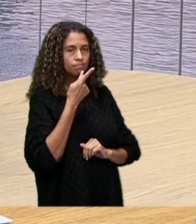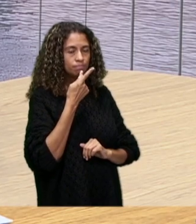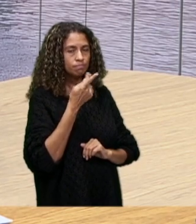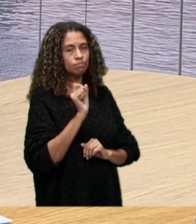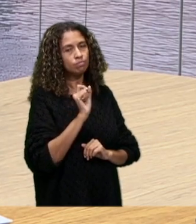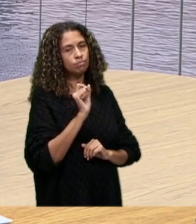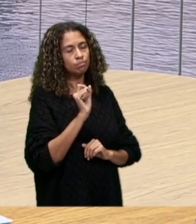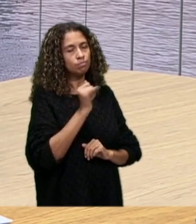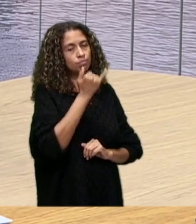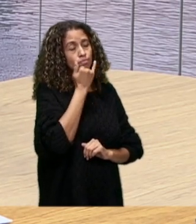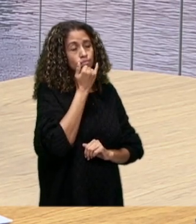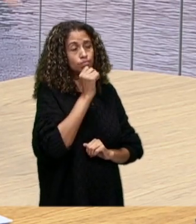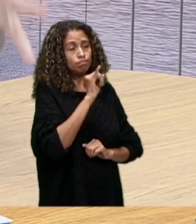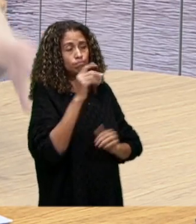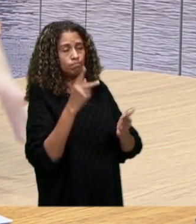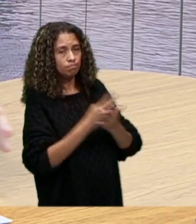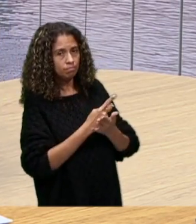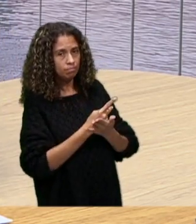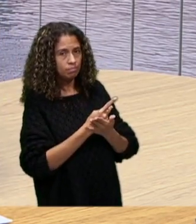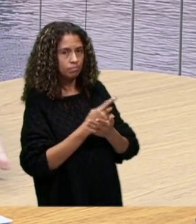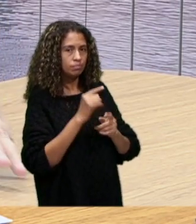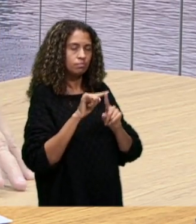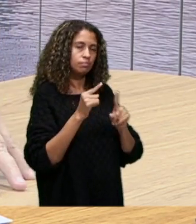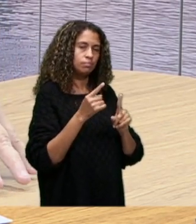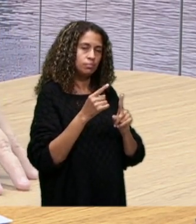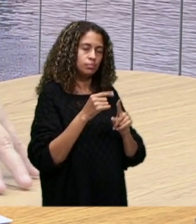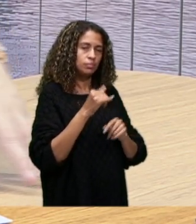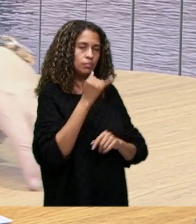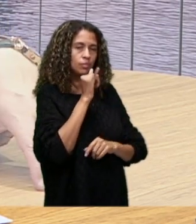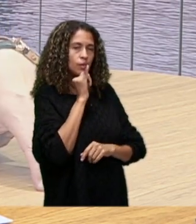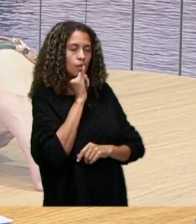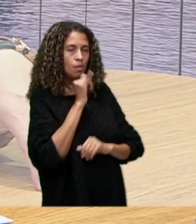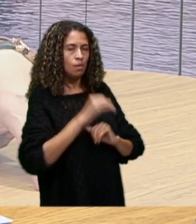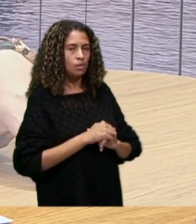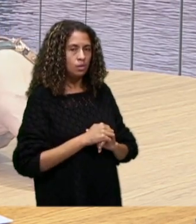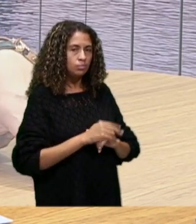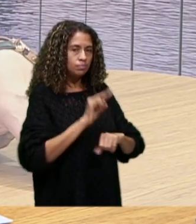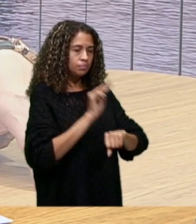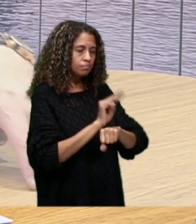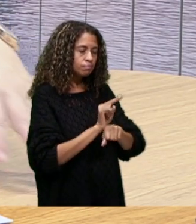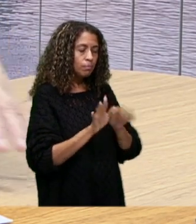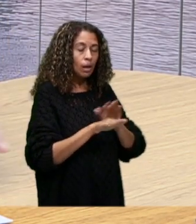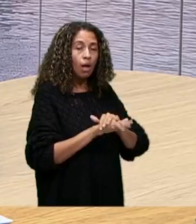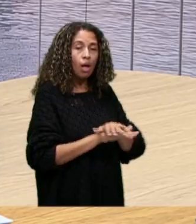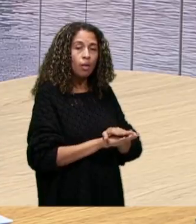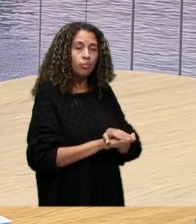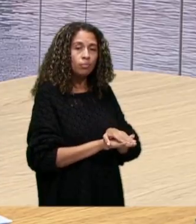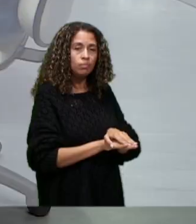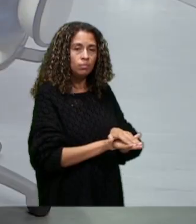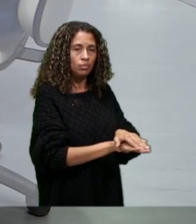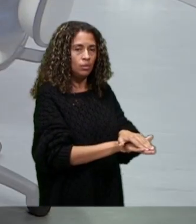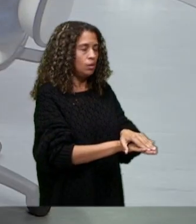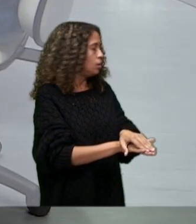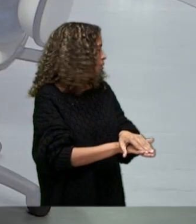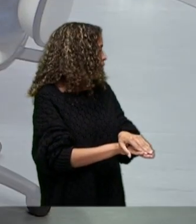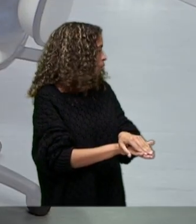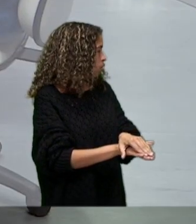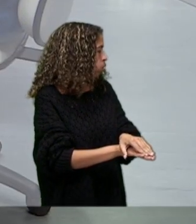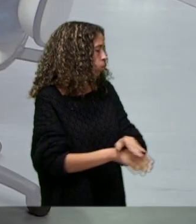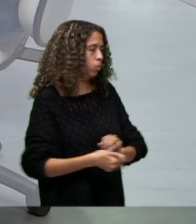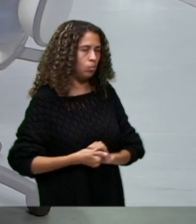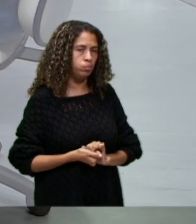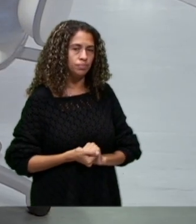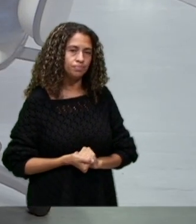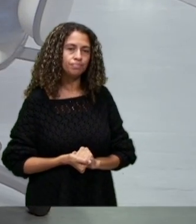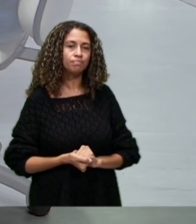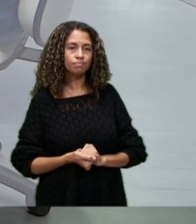como se fosse assim. A desculpa é, por exemplo, assim, a preservação da tartaruga marinha. Então, dos nascedouros, mas aí você acaba